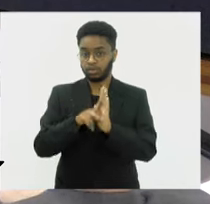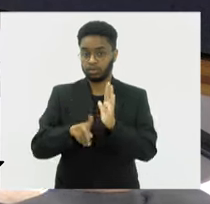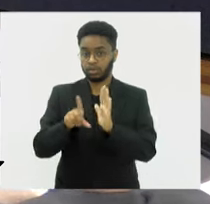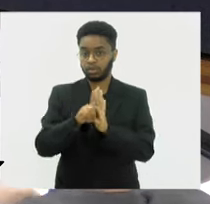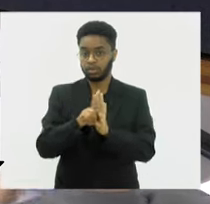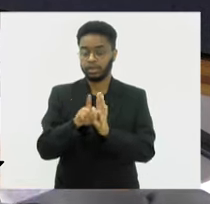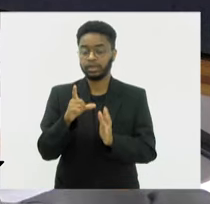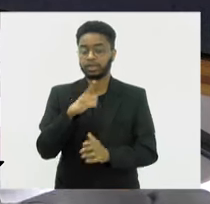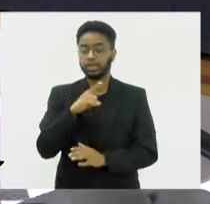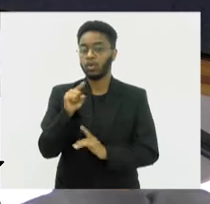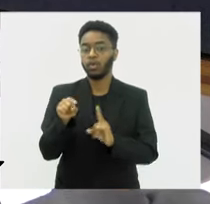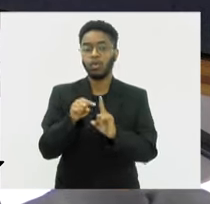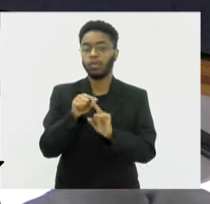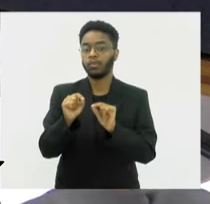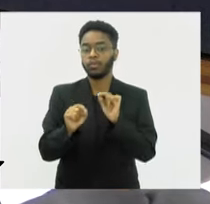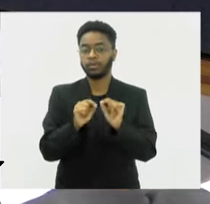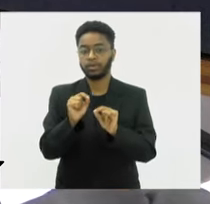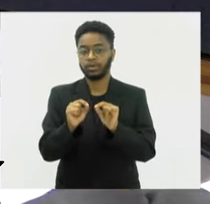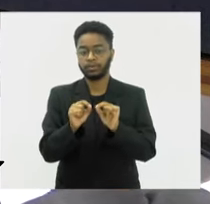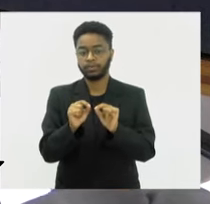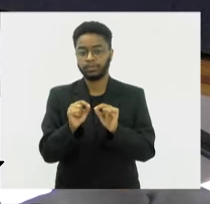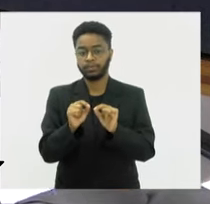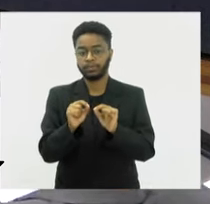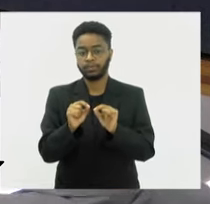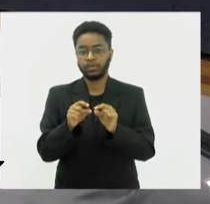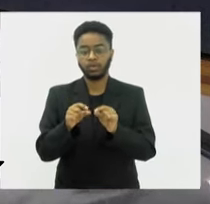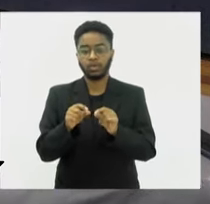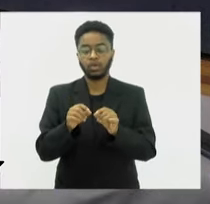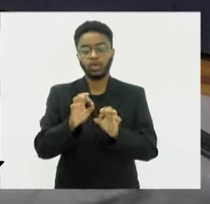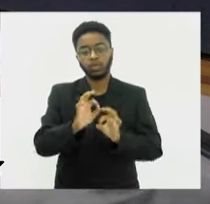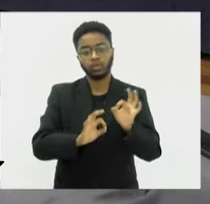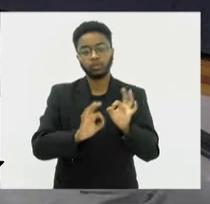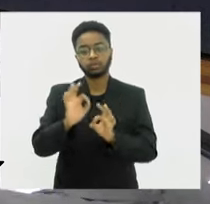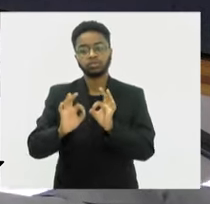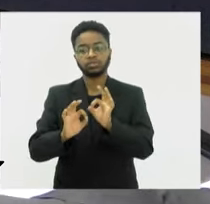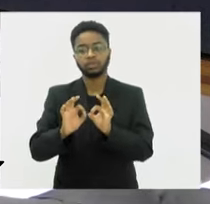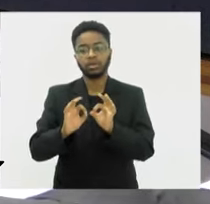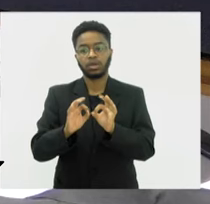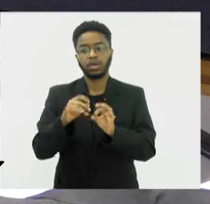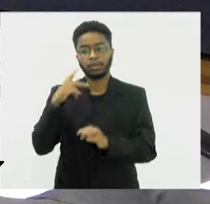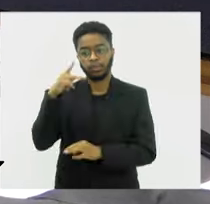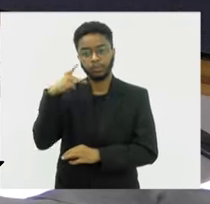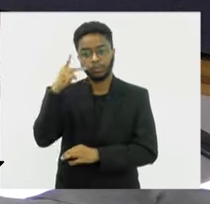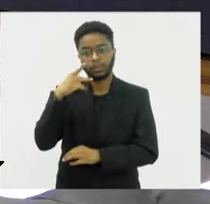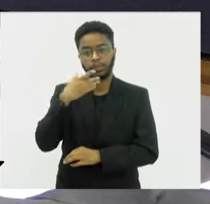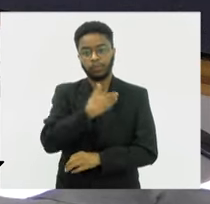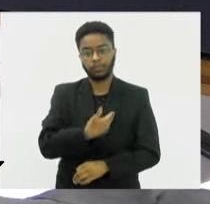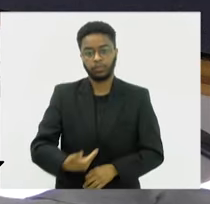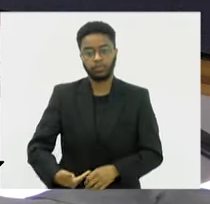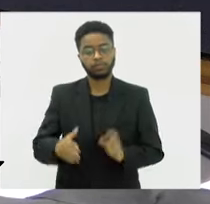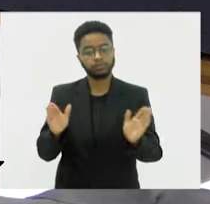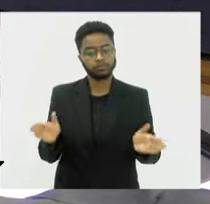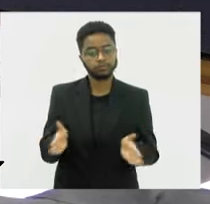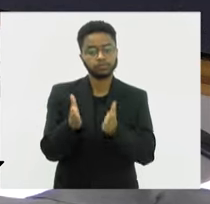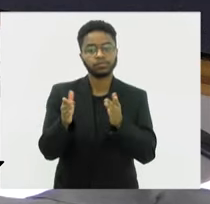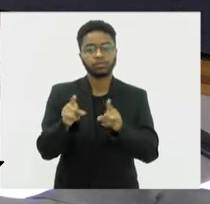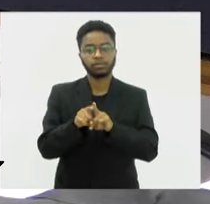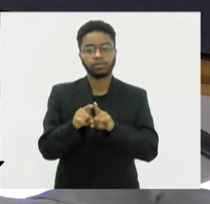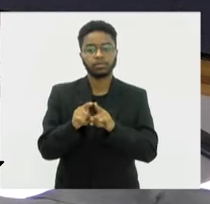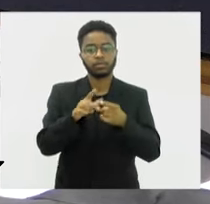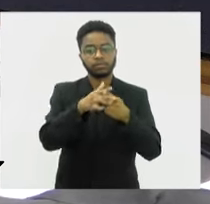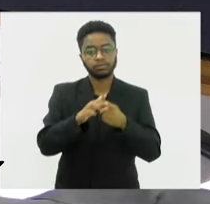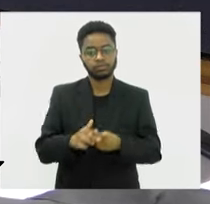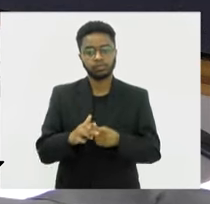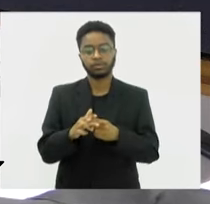tem por objetivo a construção contínua de políticas públicas de incentivo e aperfeiçoamento para ações de promoção